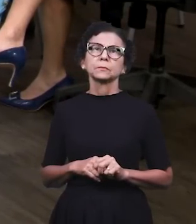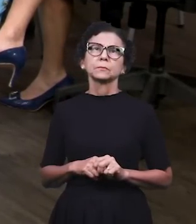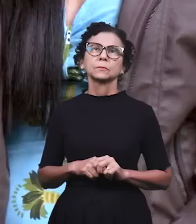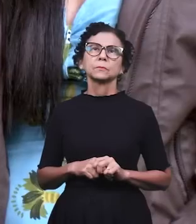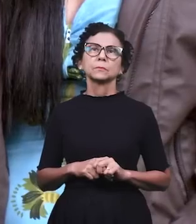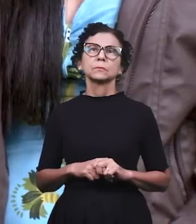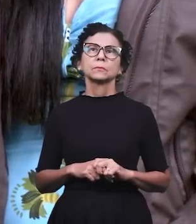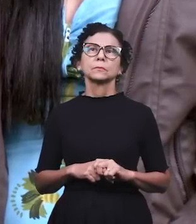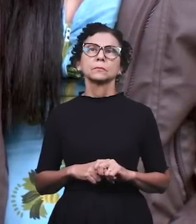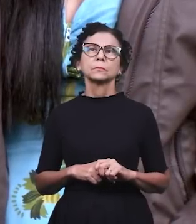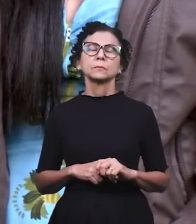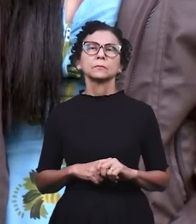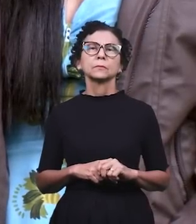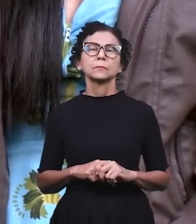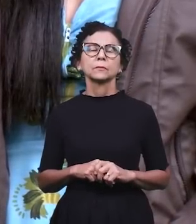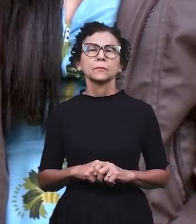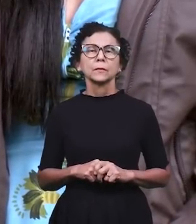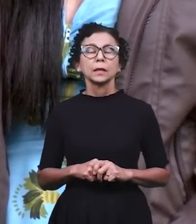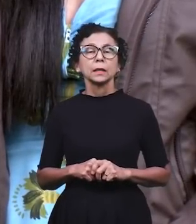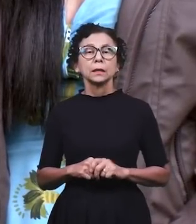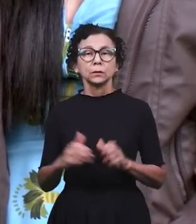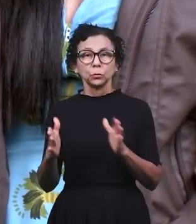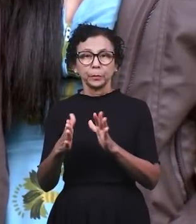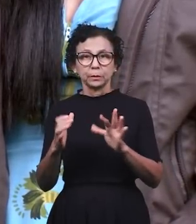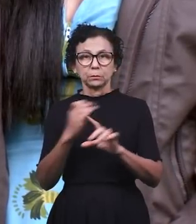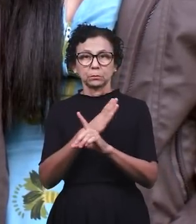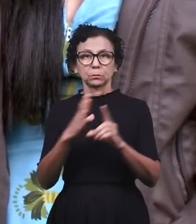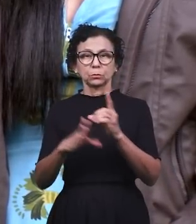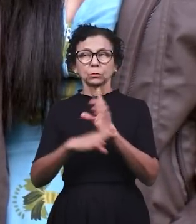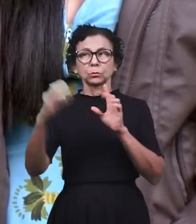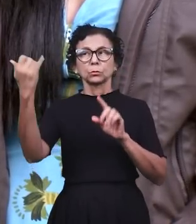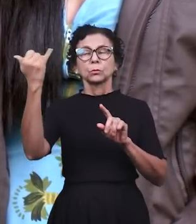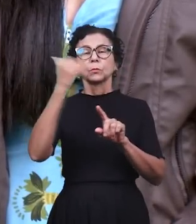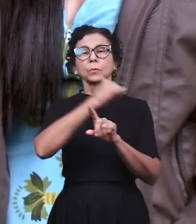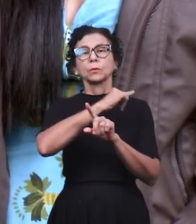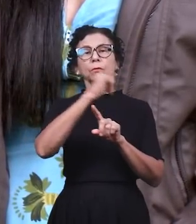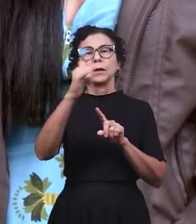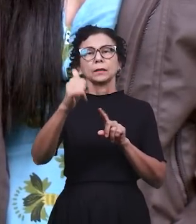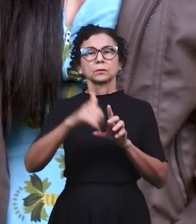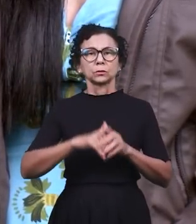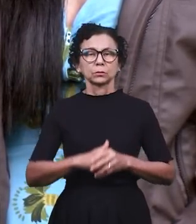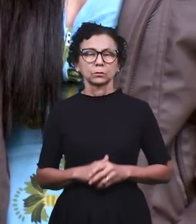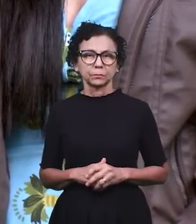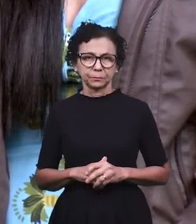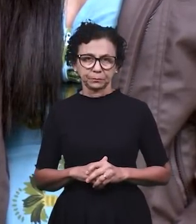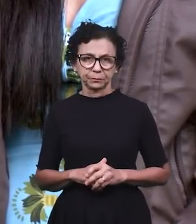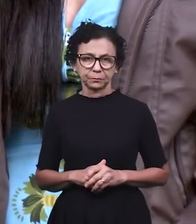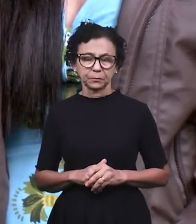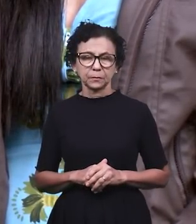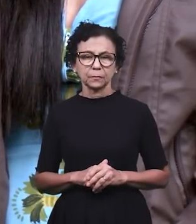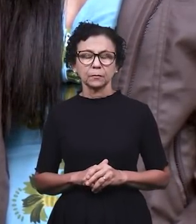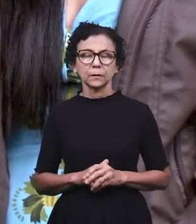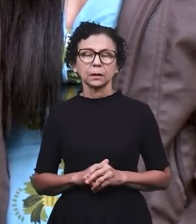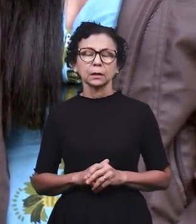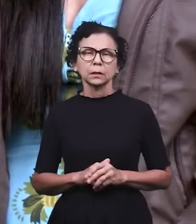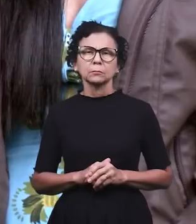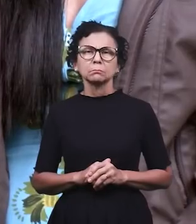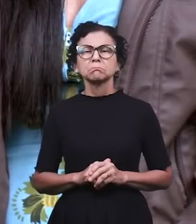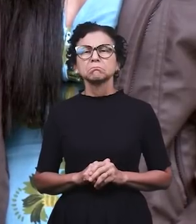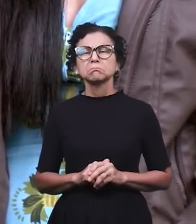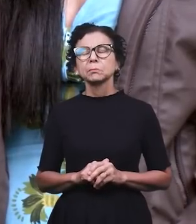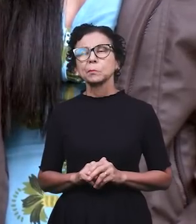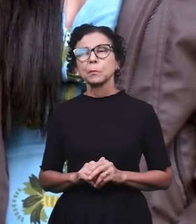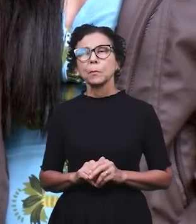sobre quem deve escolher os louvores no culto profético e qual a importância dos louvores serem relacionados aos